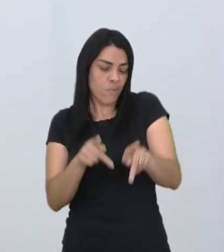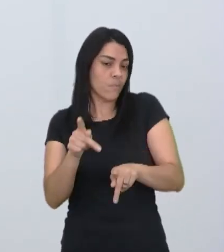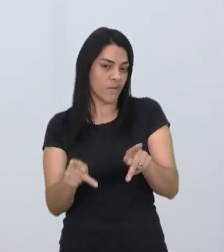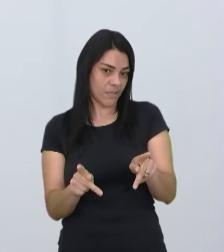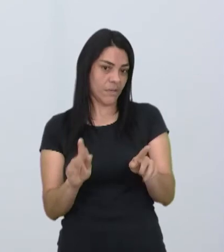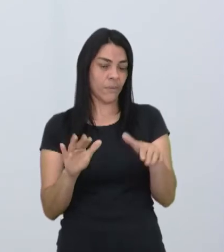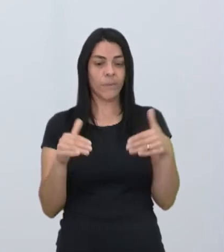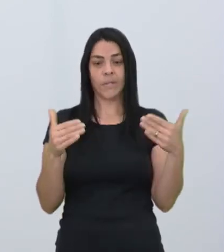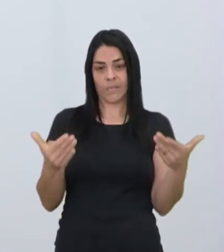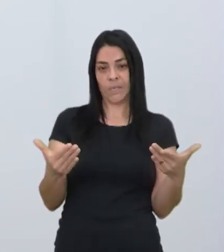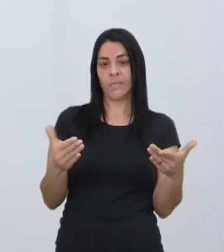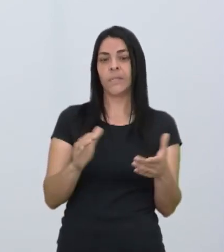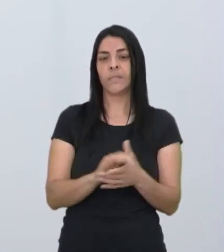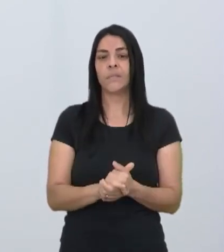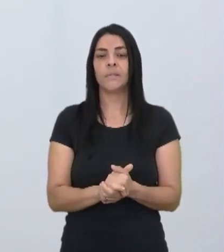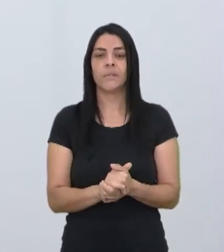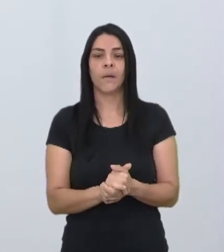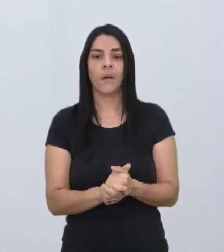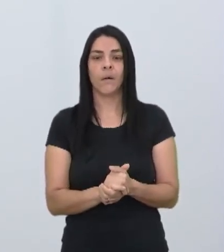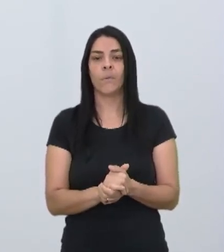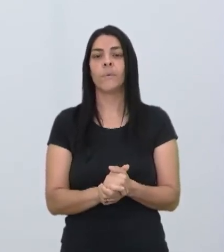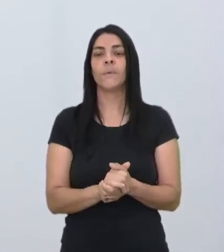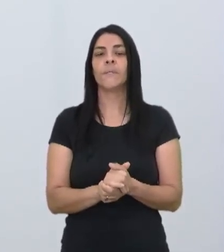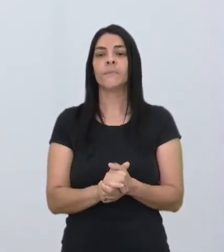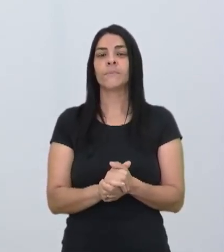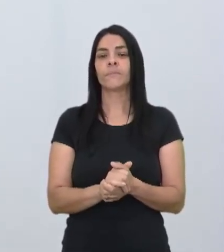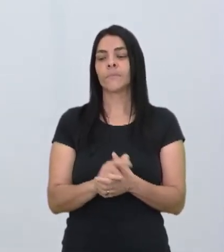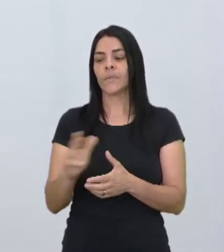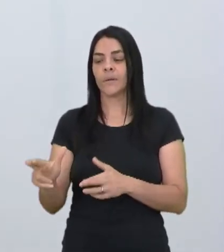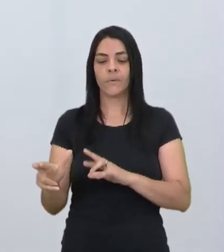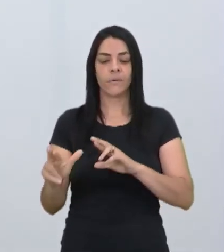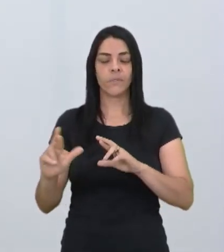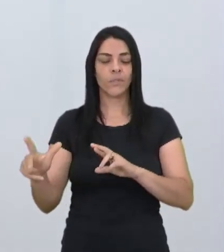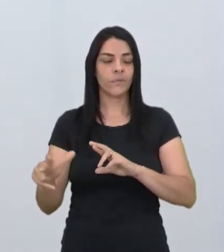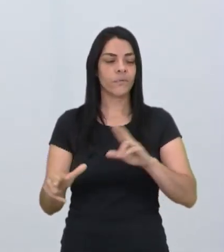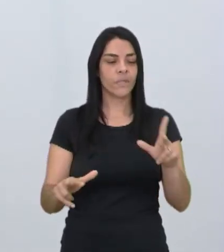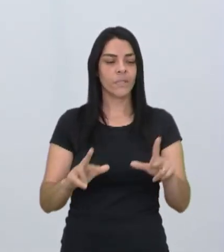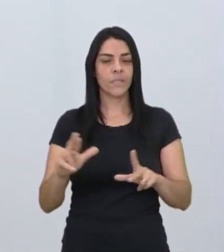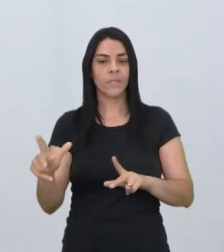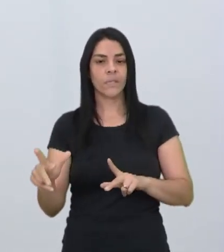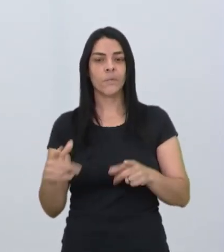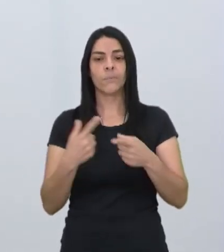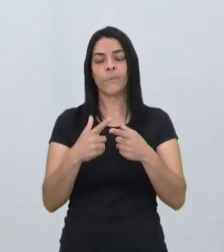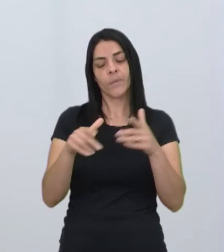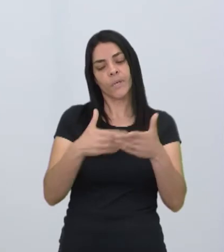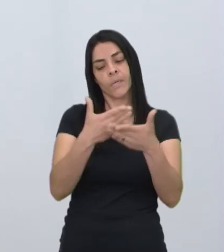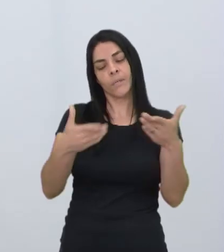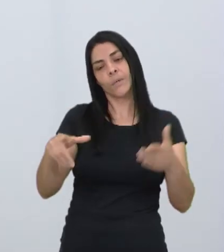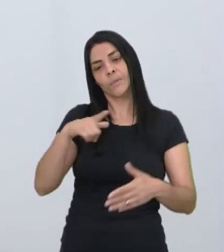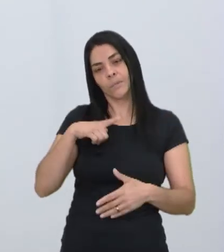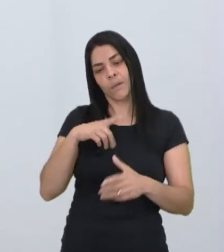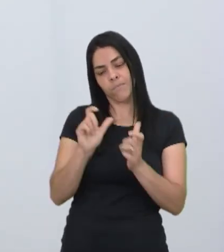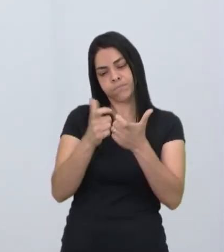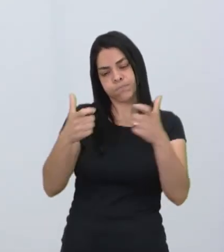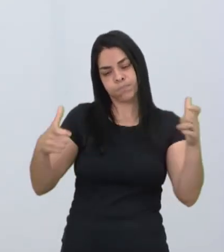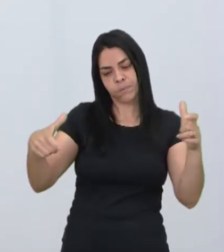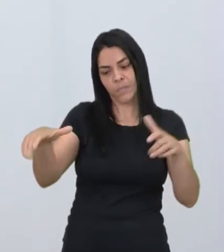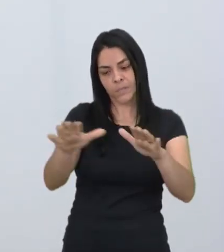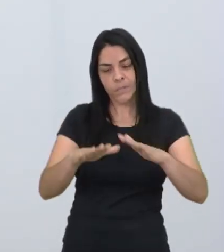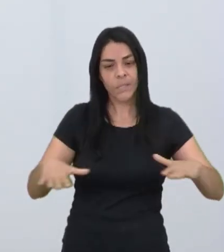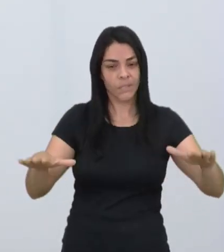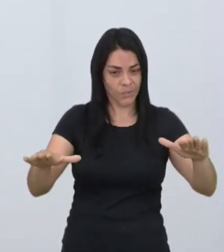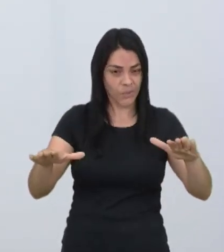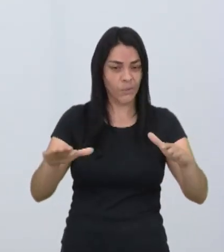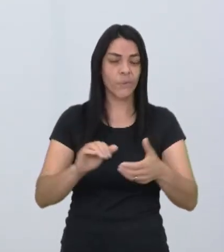uma coisa não está extremamente ligada à outra, mesmo porque a gente tem aí grandes regiões, né, da China